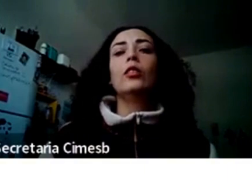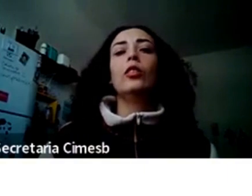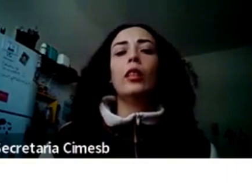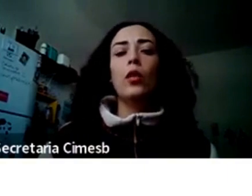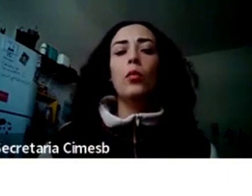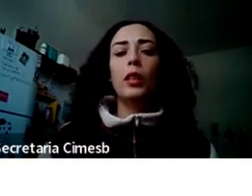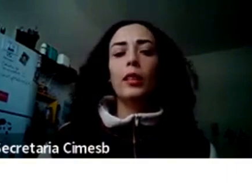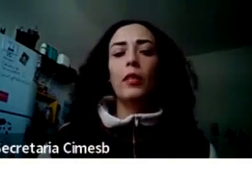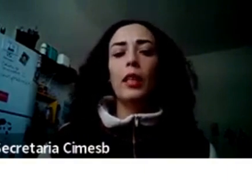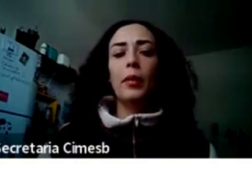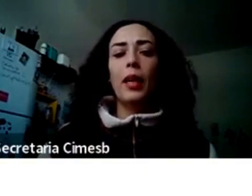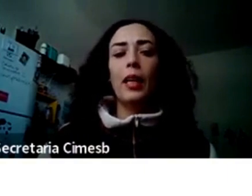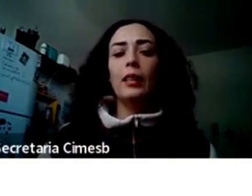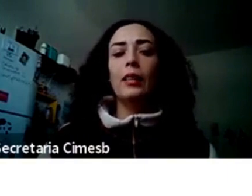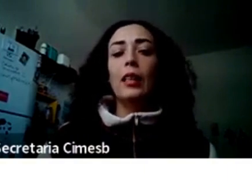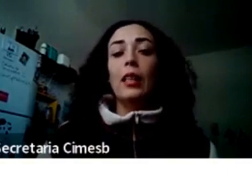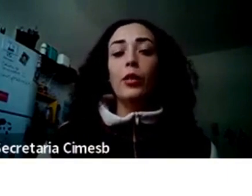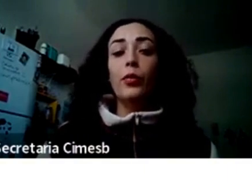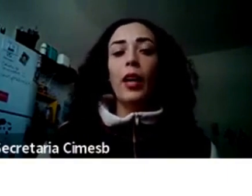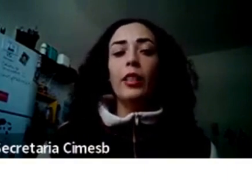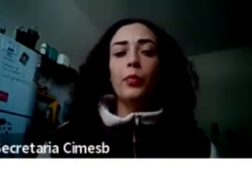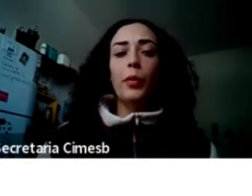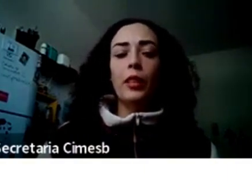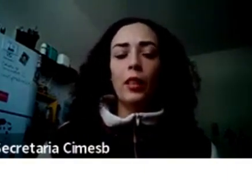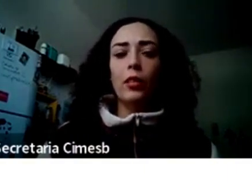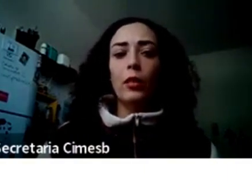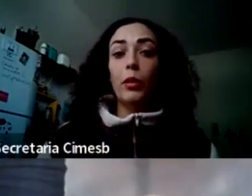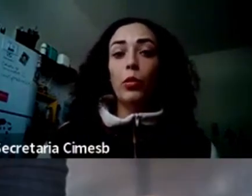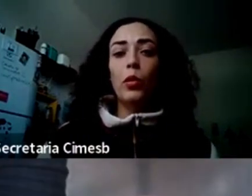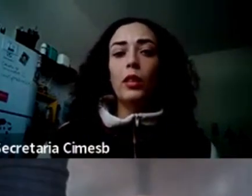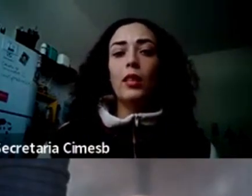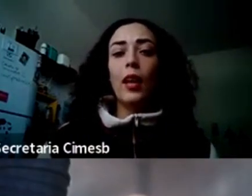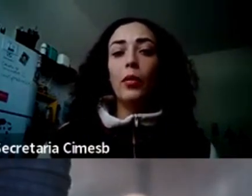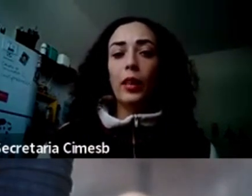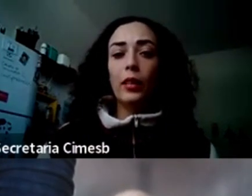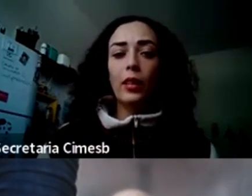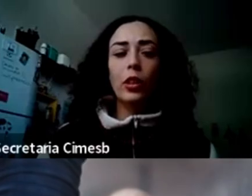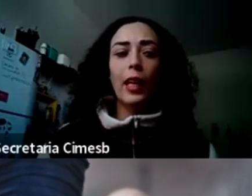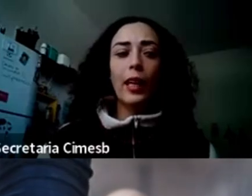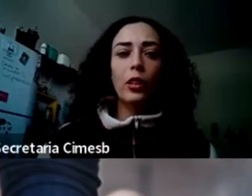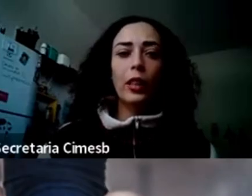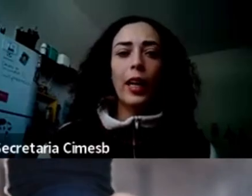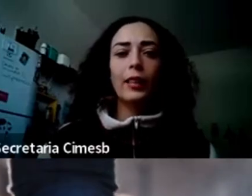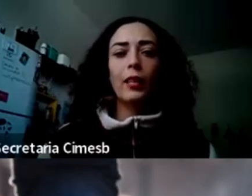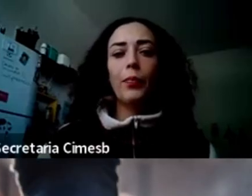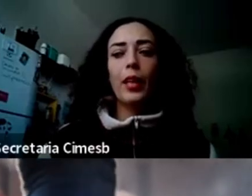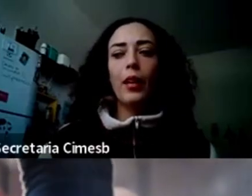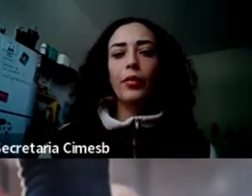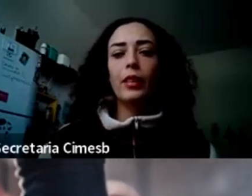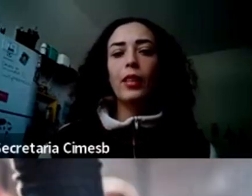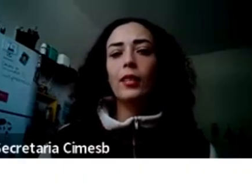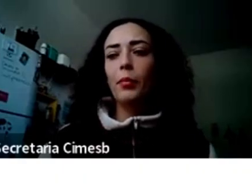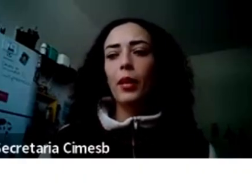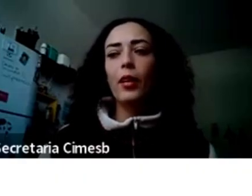acontecer, de ter a comunicação ali para eles. Isso vai despertando nas pessoas a segurança de sair de casa.